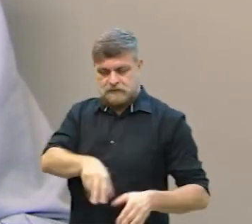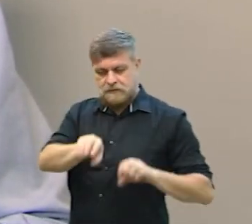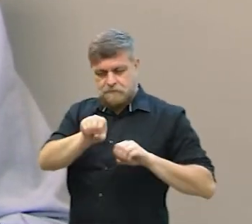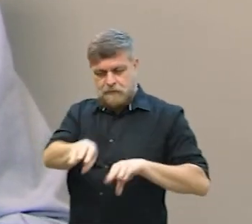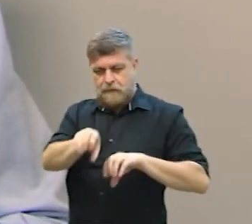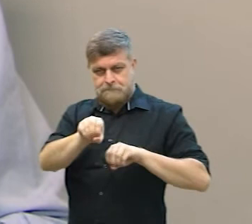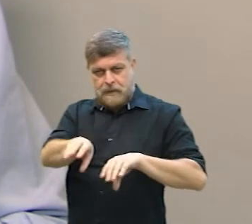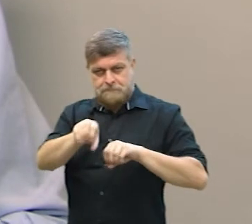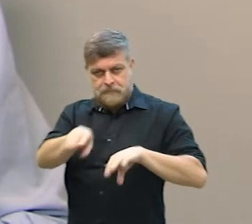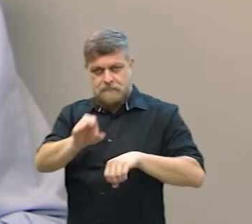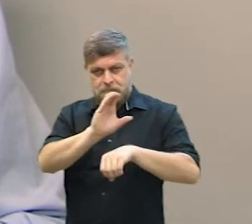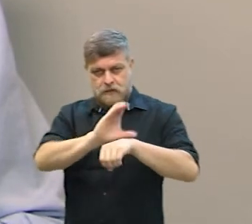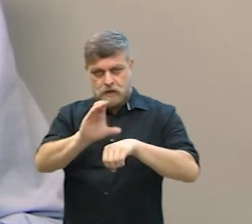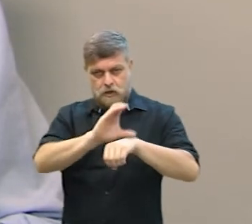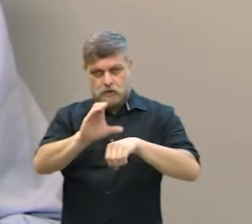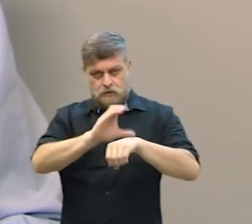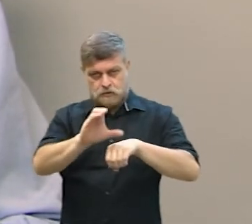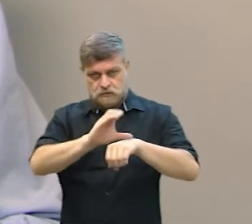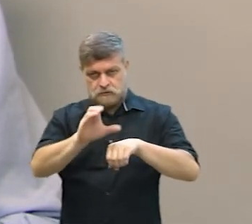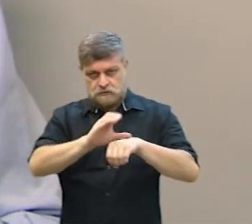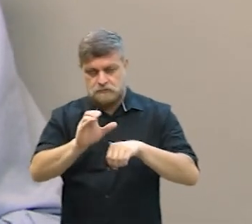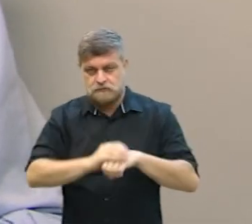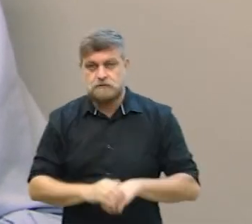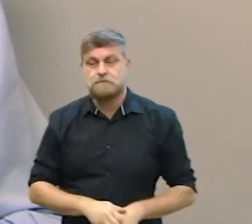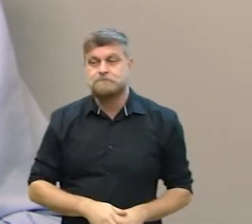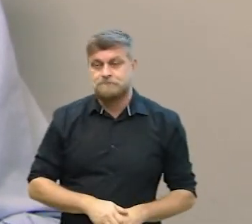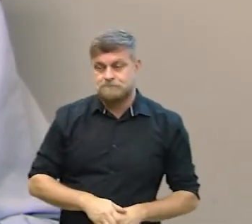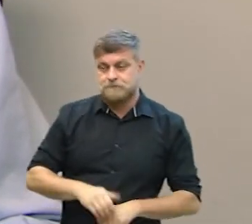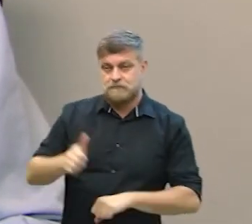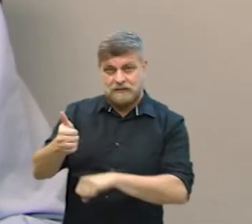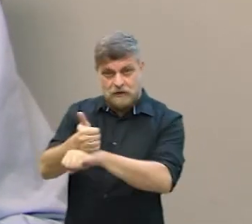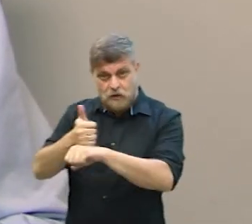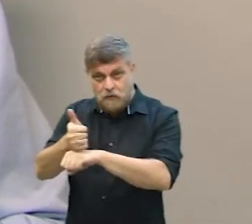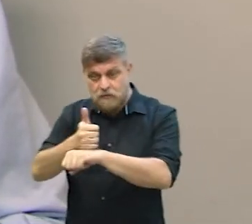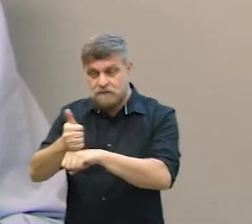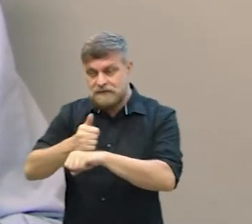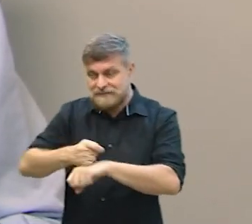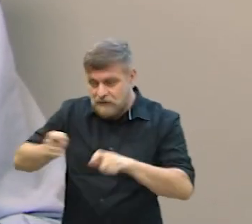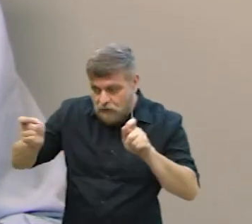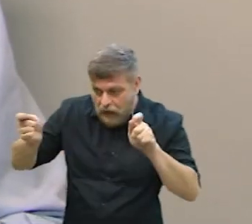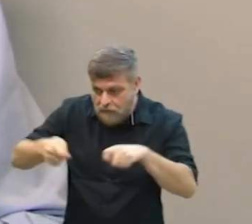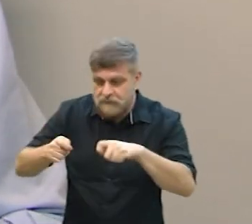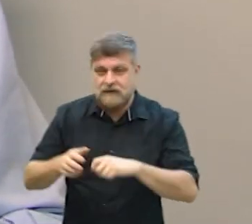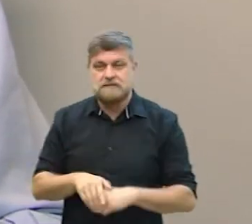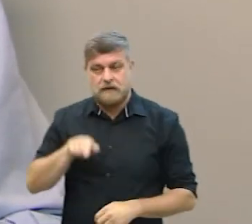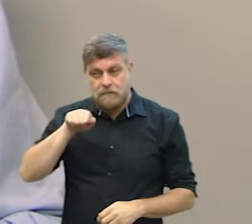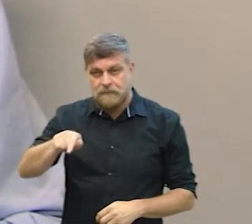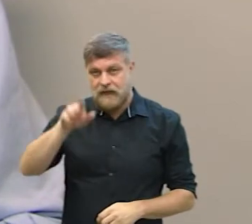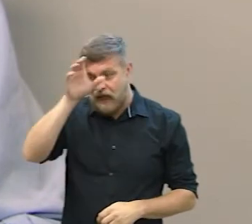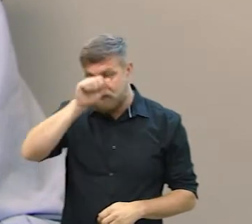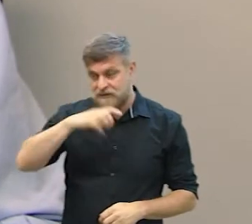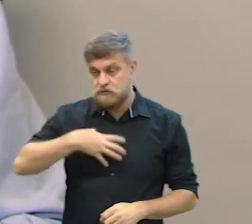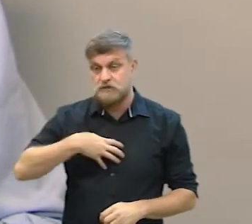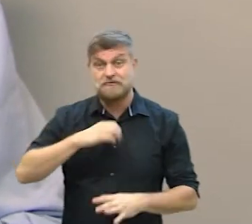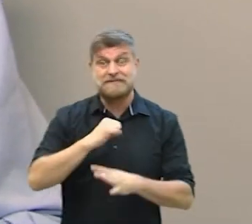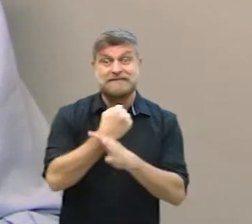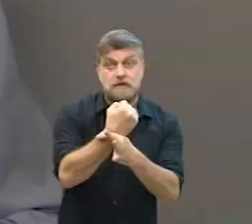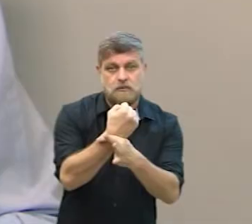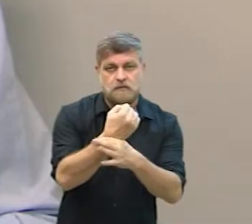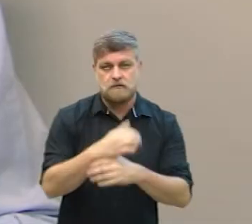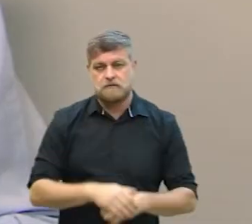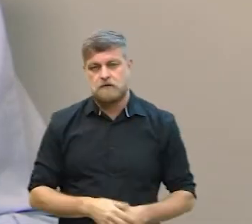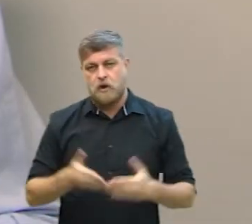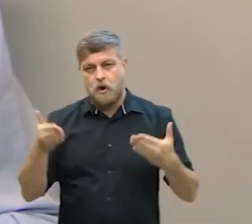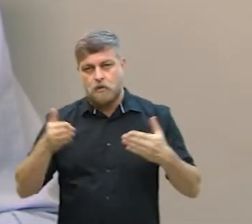estar aplicando esse tipo de capacitação do trabalhador de uma forma